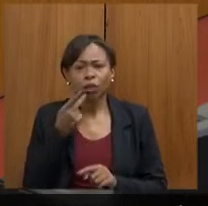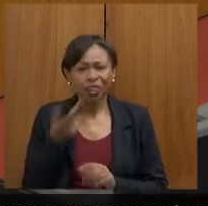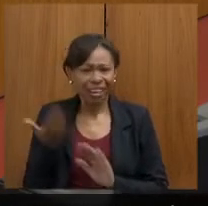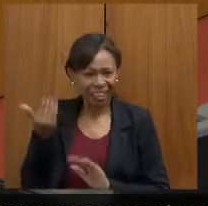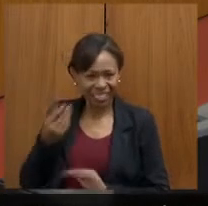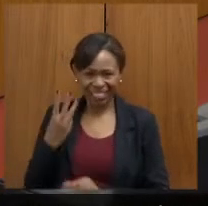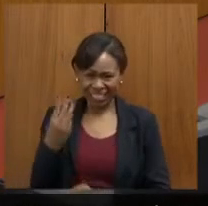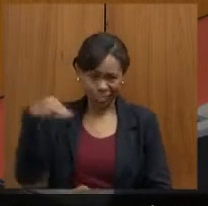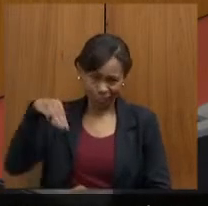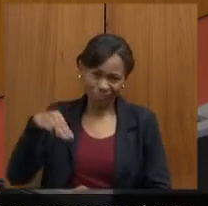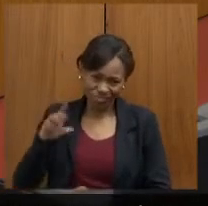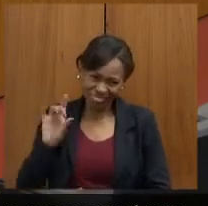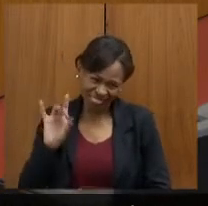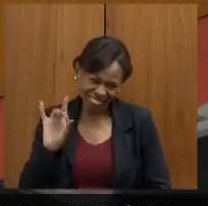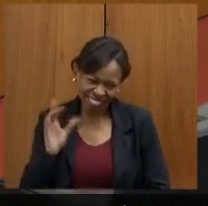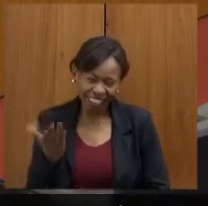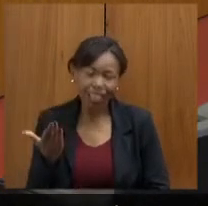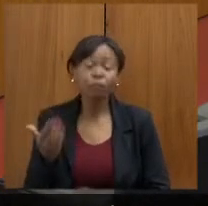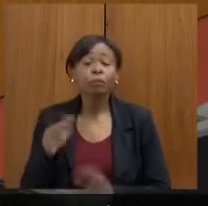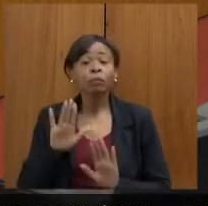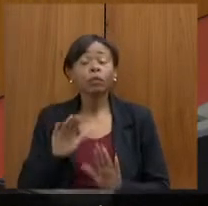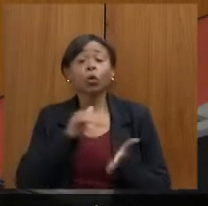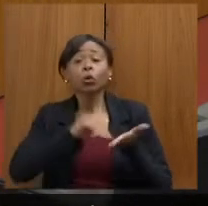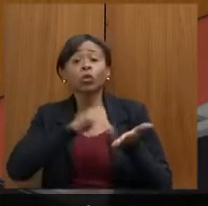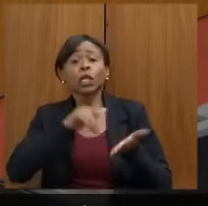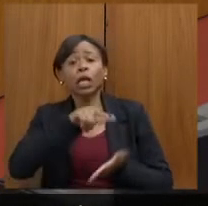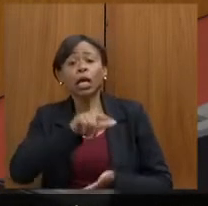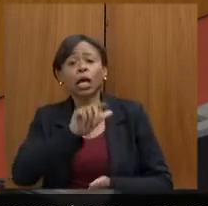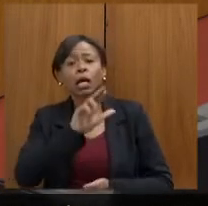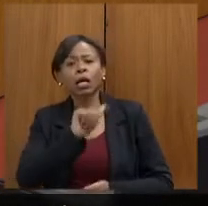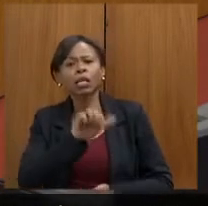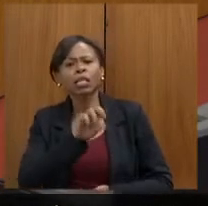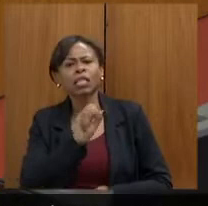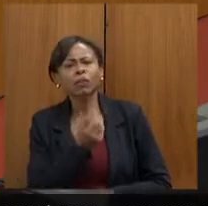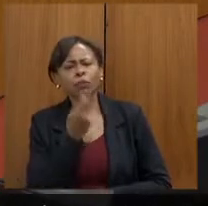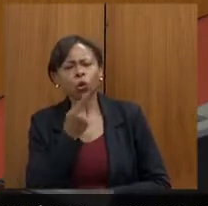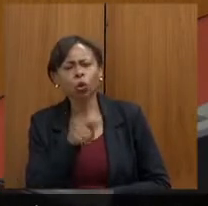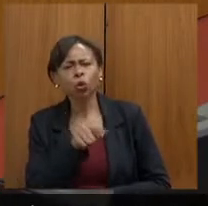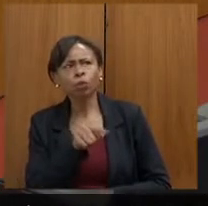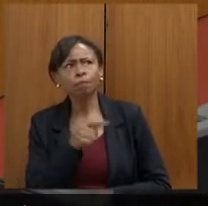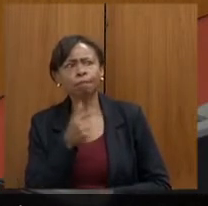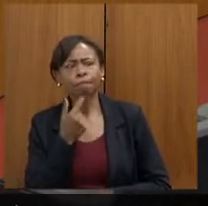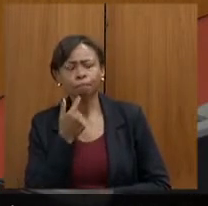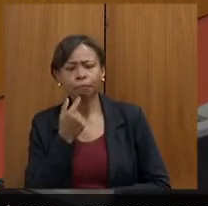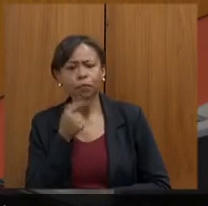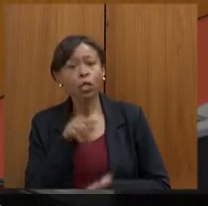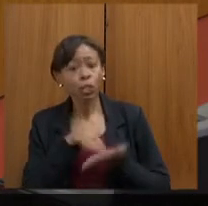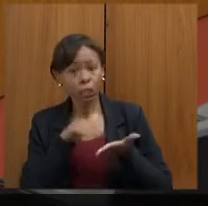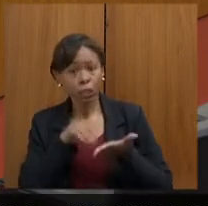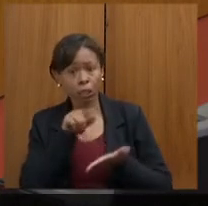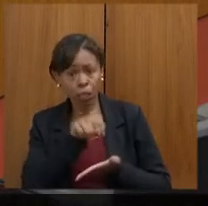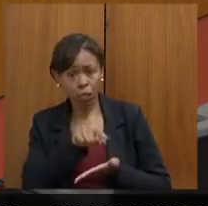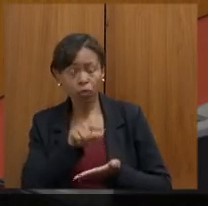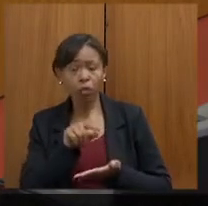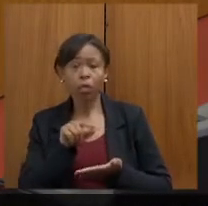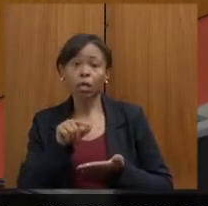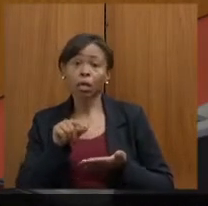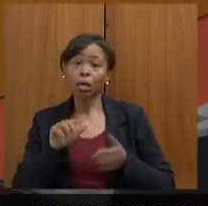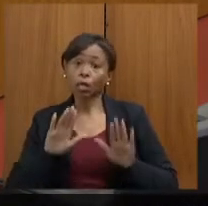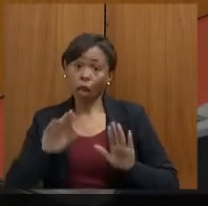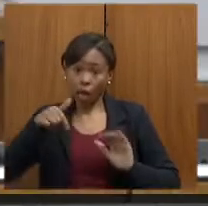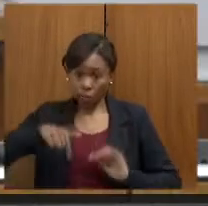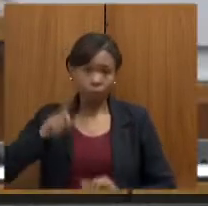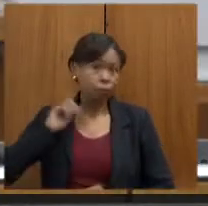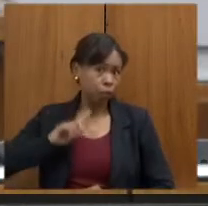deu três minutos só o ch Thalles falou um negócio secretário e o tratamento que estão nós estamos dando